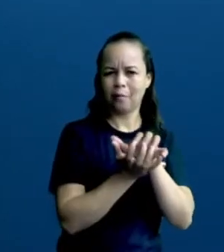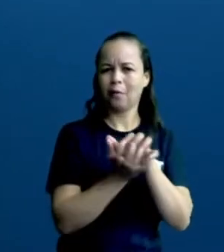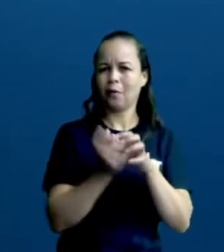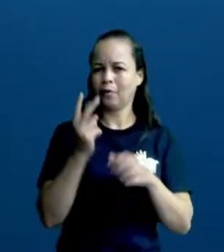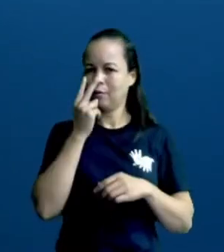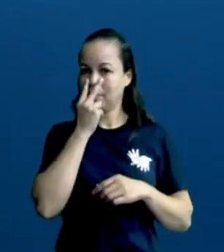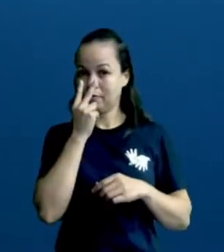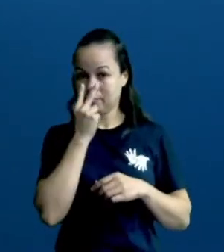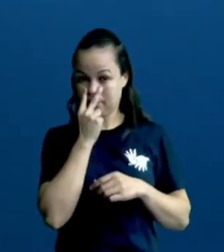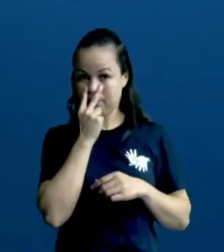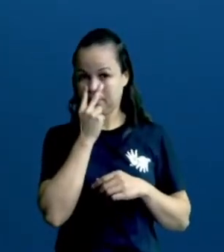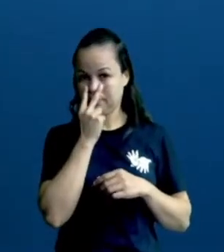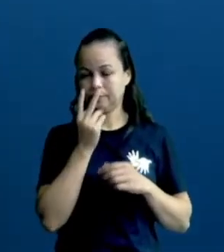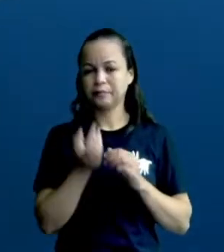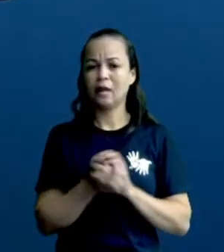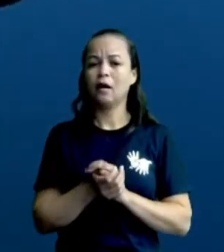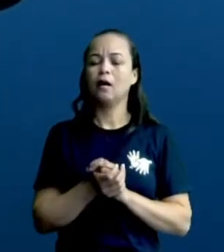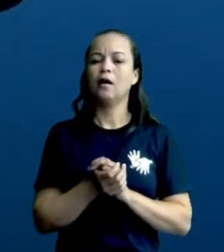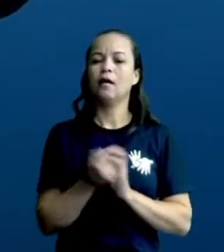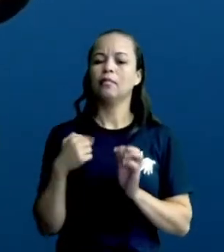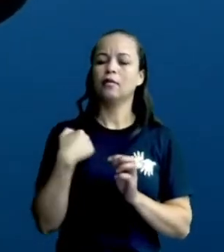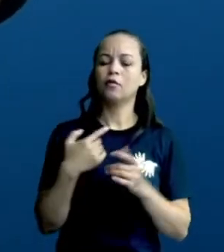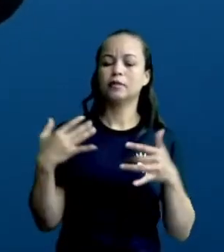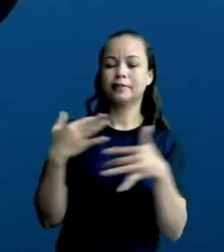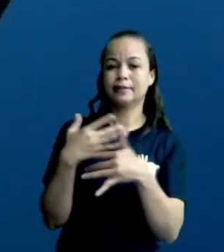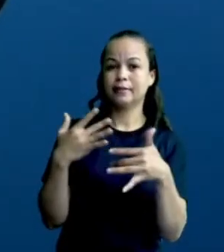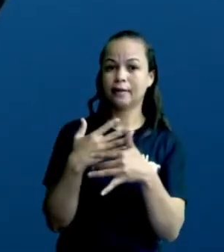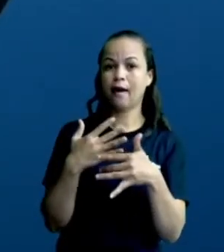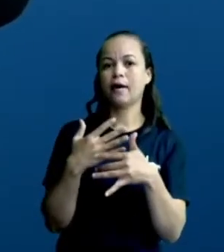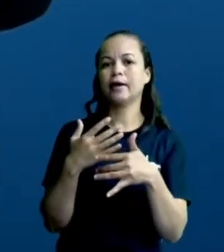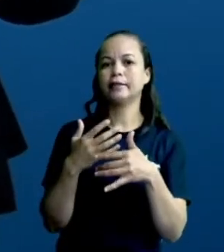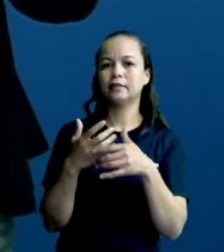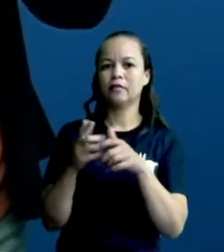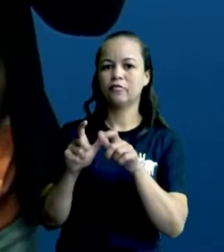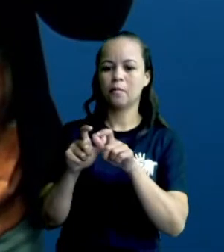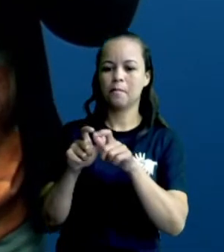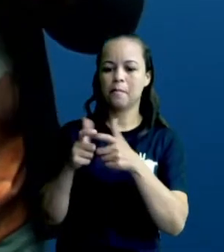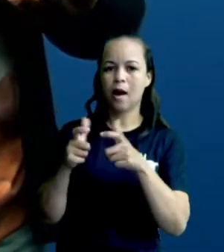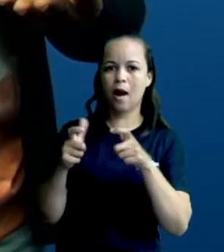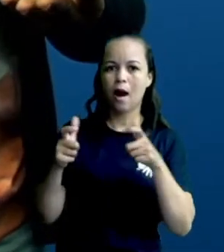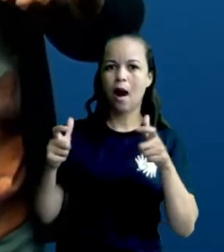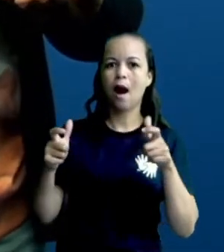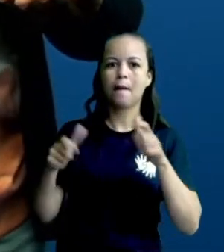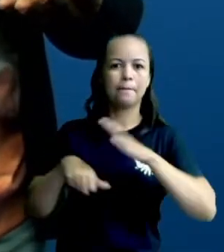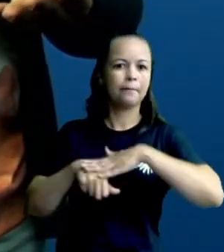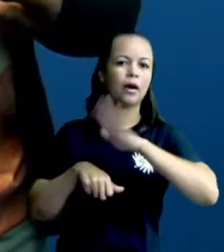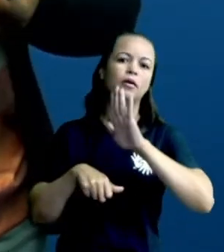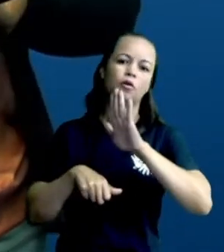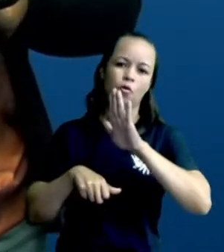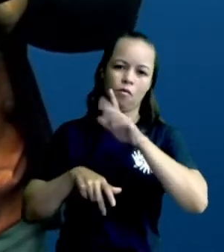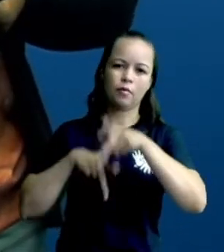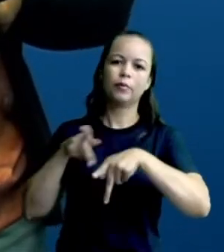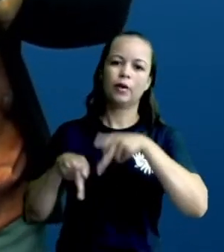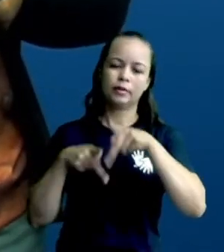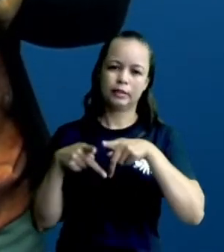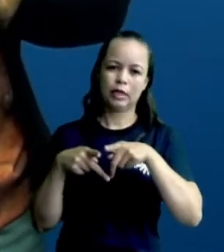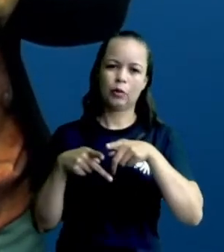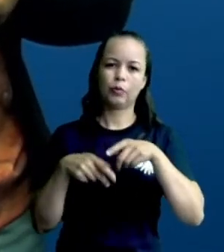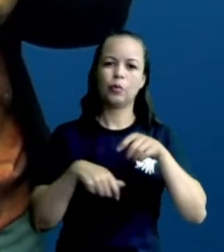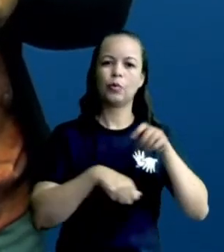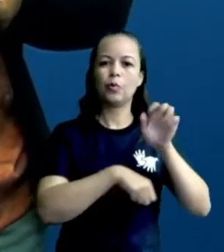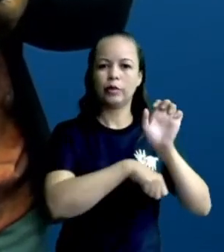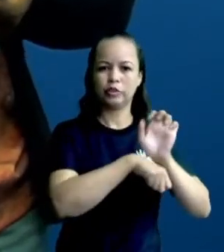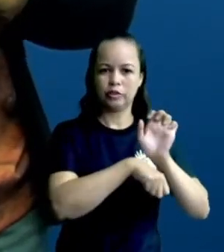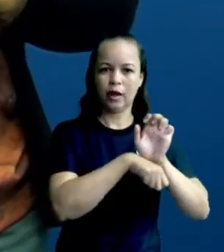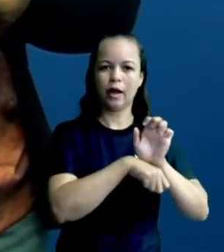Santo Antão, nossa cidade teve um crescimento maior do que a do estado,